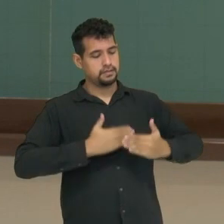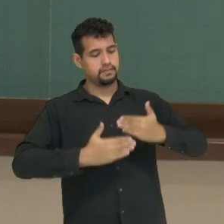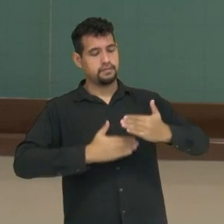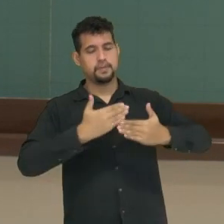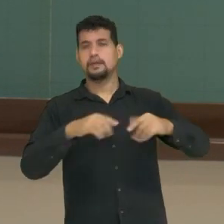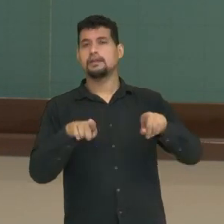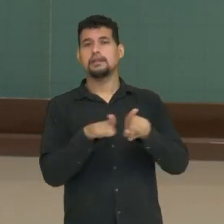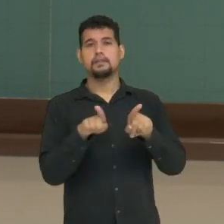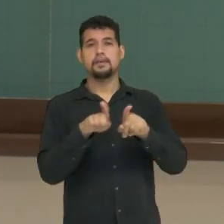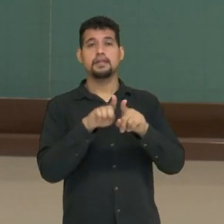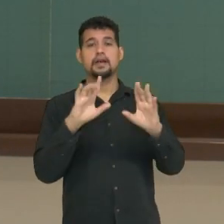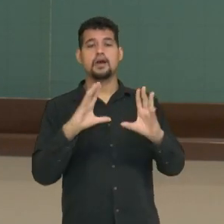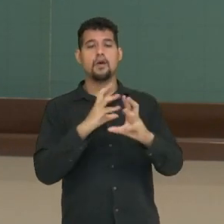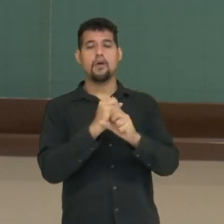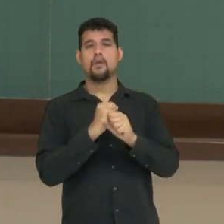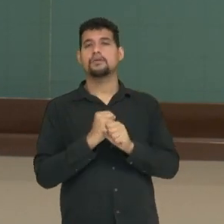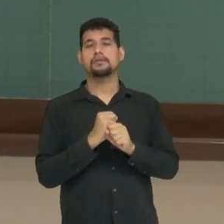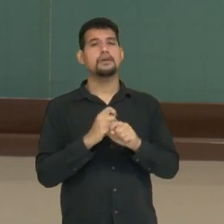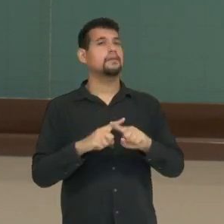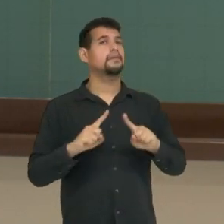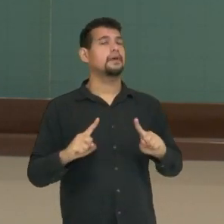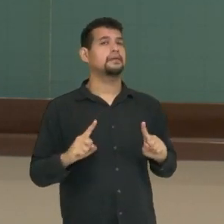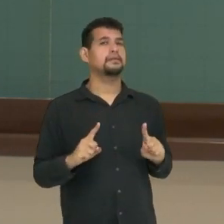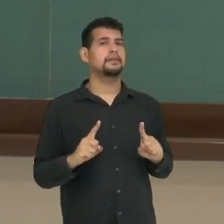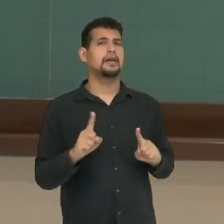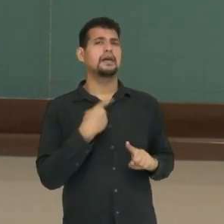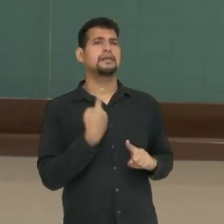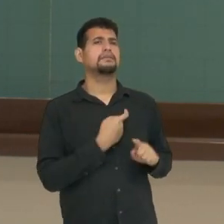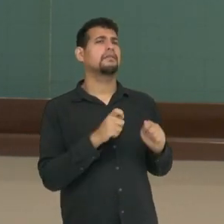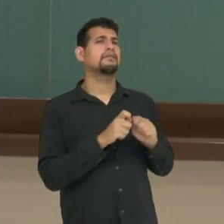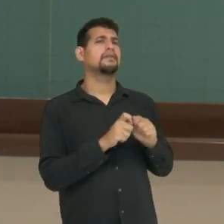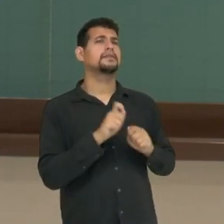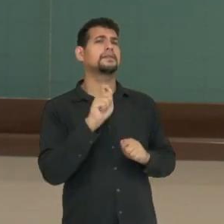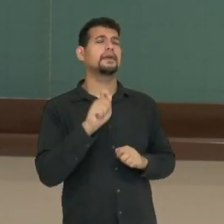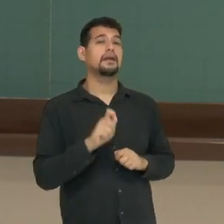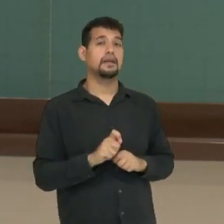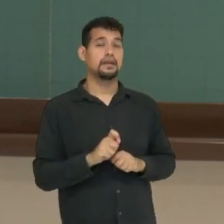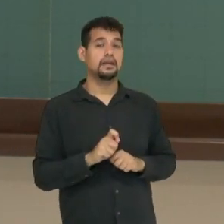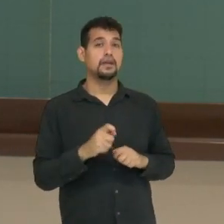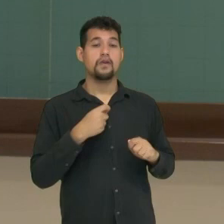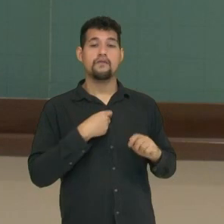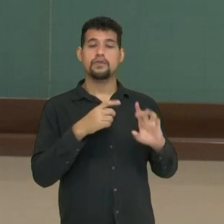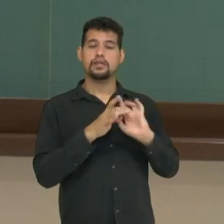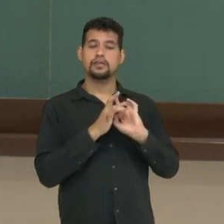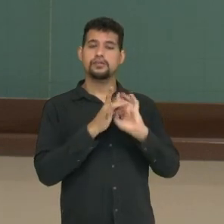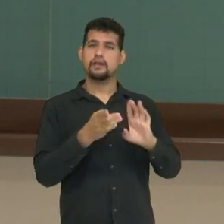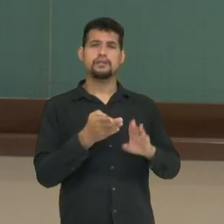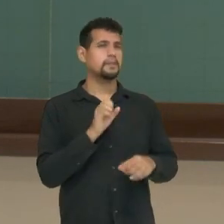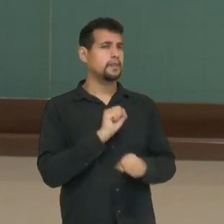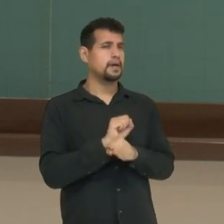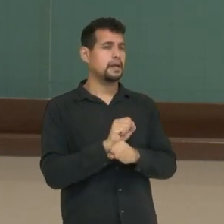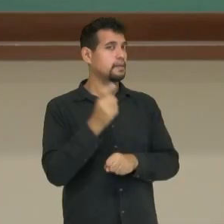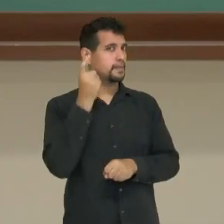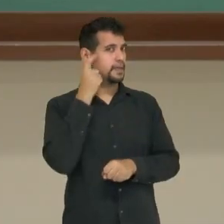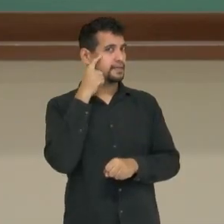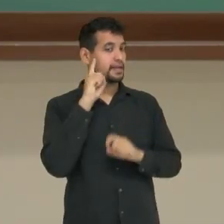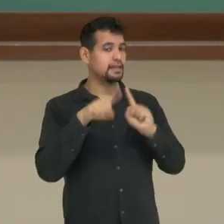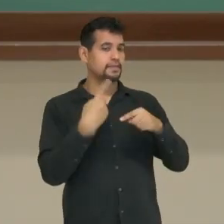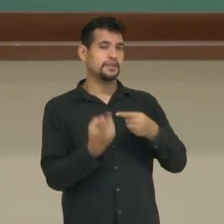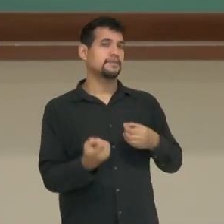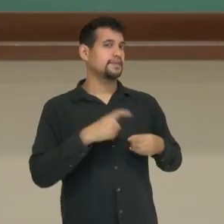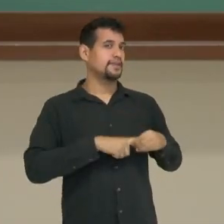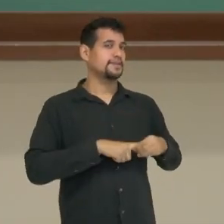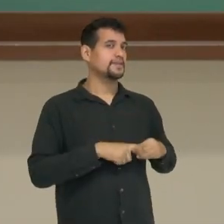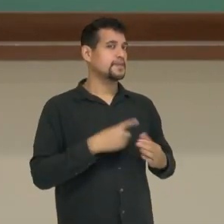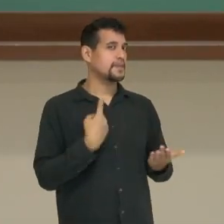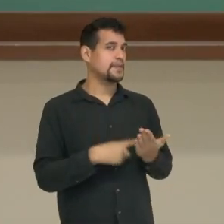e da conclusão. Com isso, o que a gente vai fazer? Ó? Eu vou deixar aqui para você pensar um pouquinho e volto a